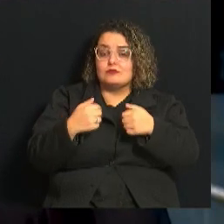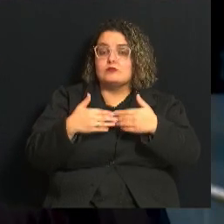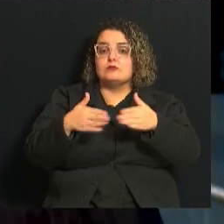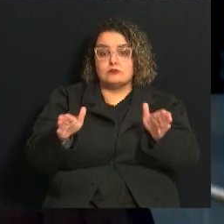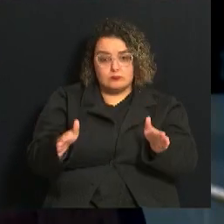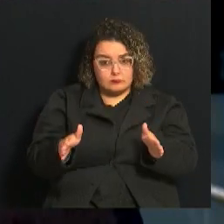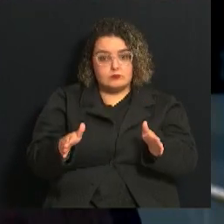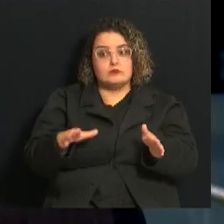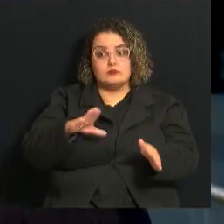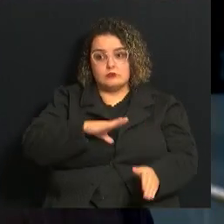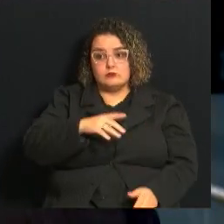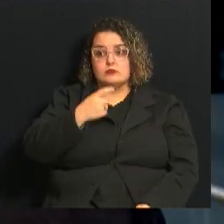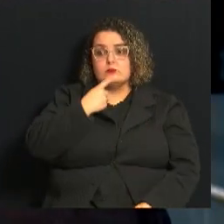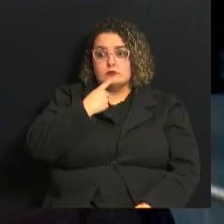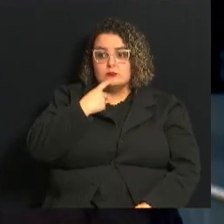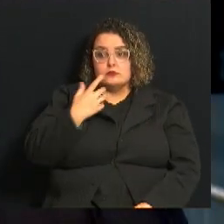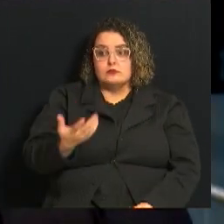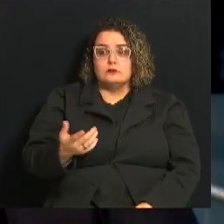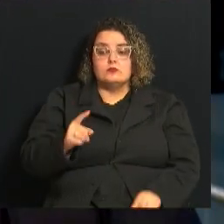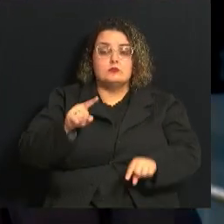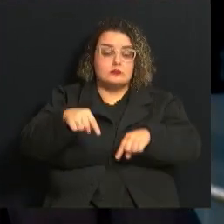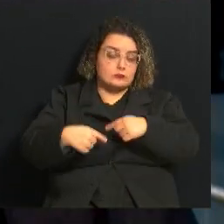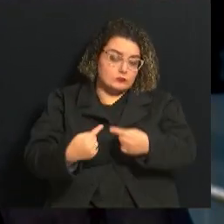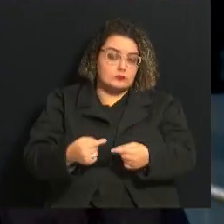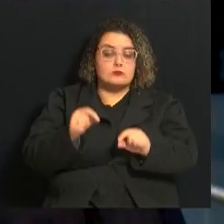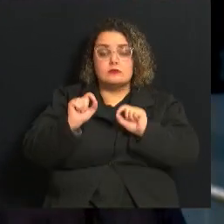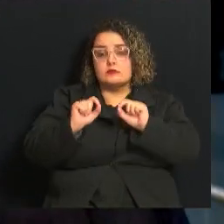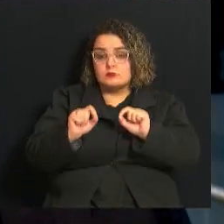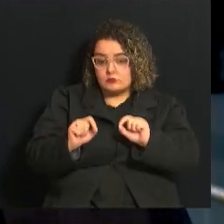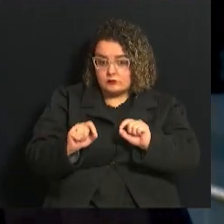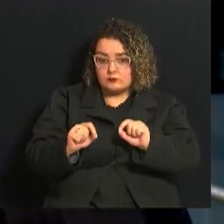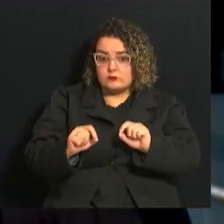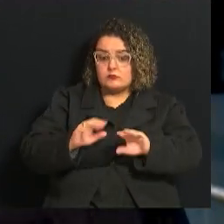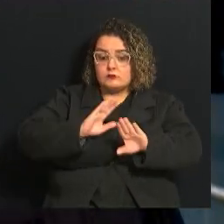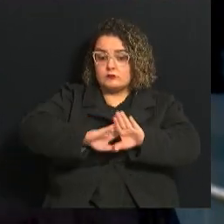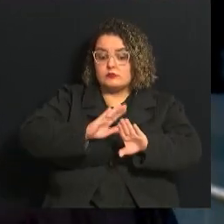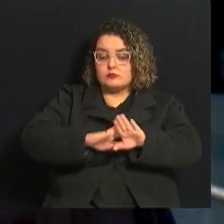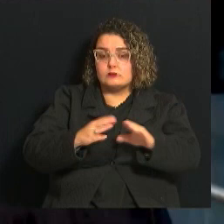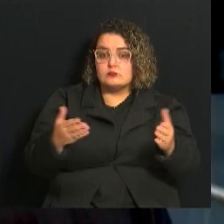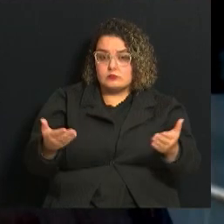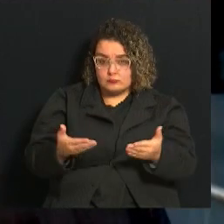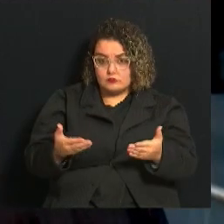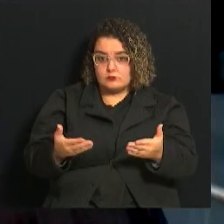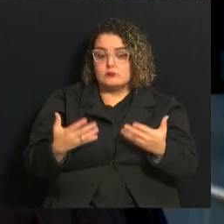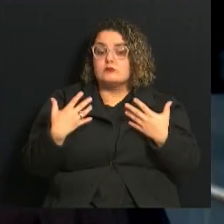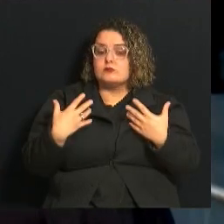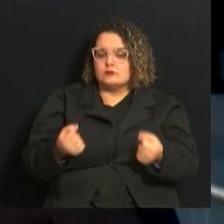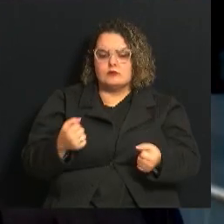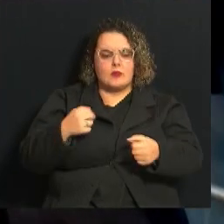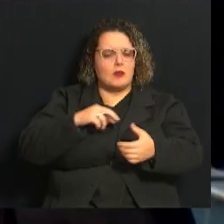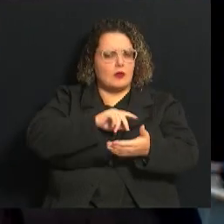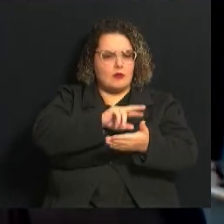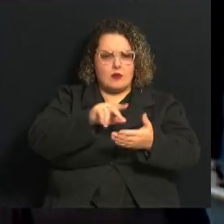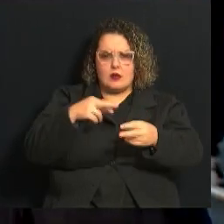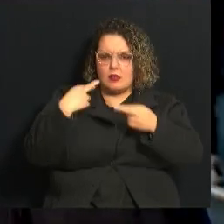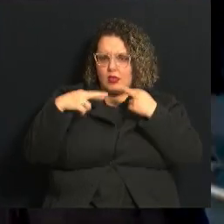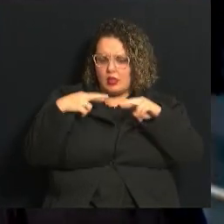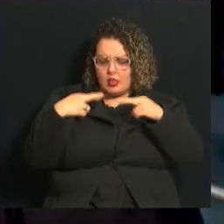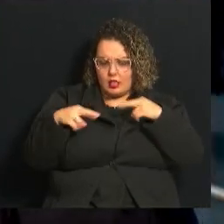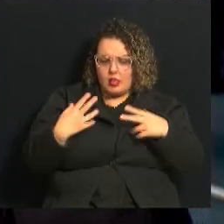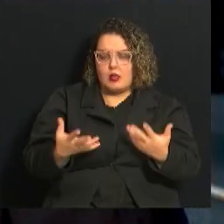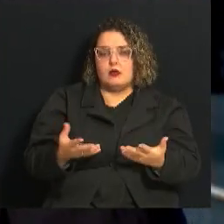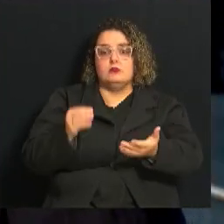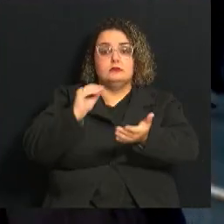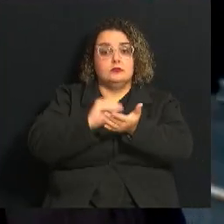nosso bom e as outras dizem mais respeito ao funcionamento atual nós recebemos muitas reclamações de